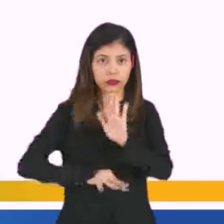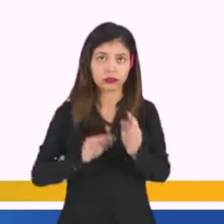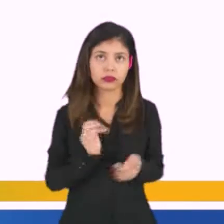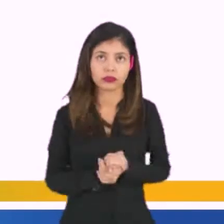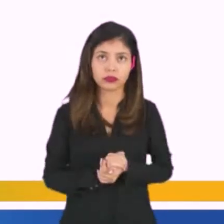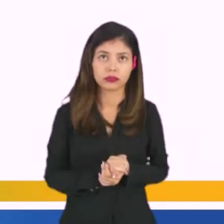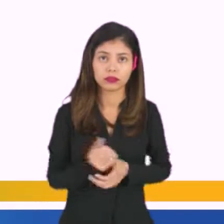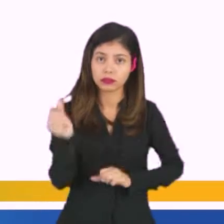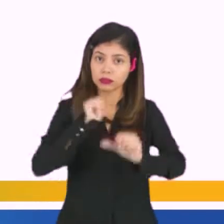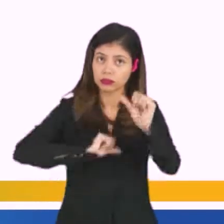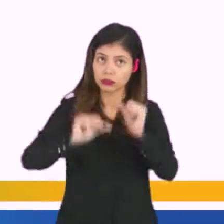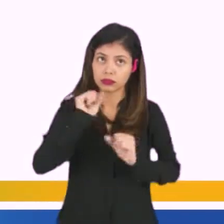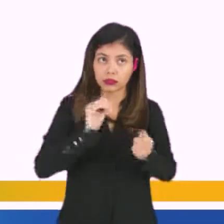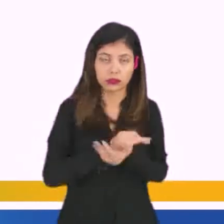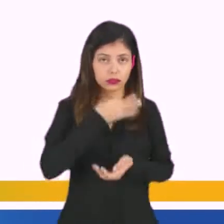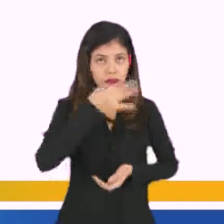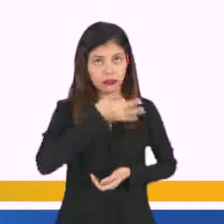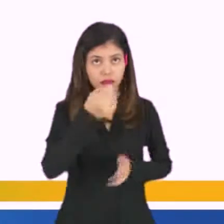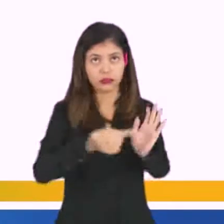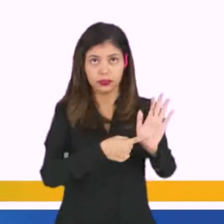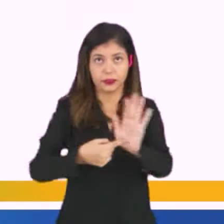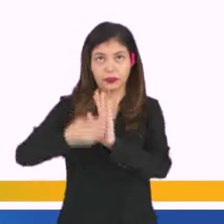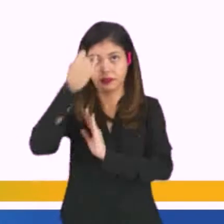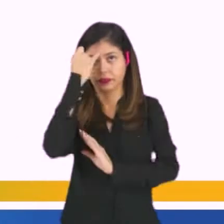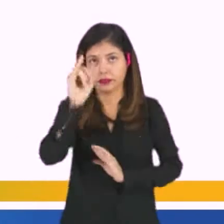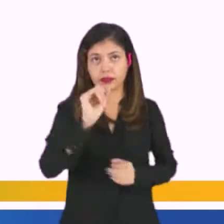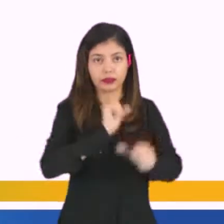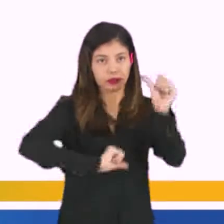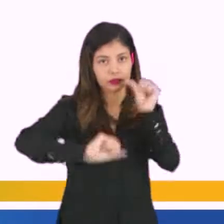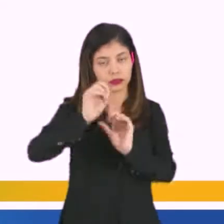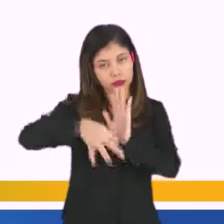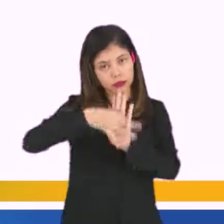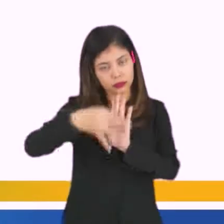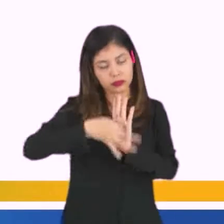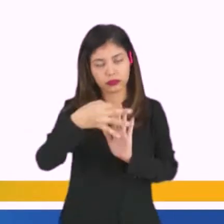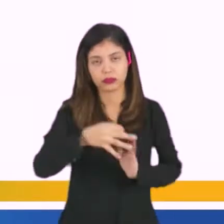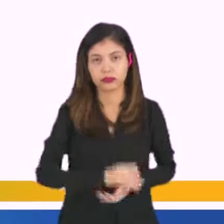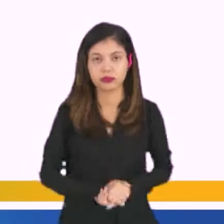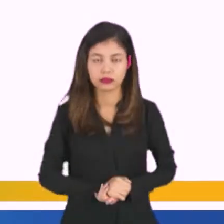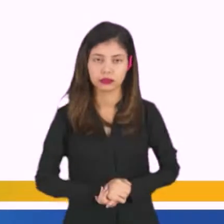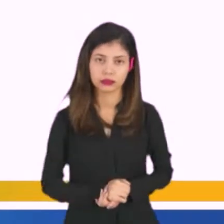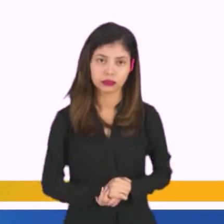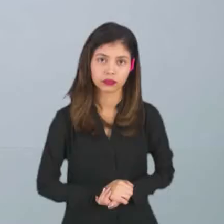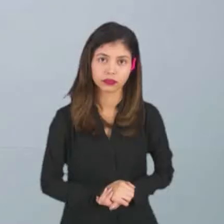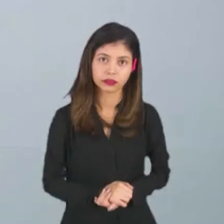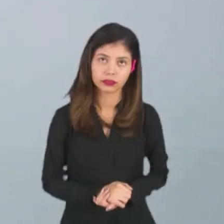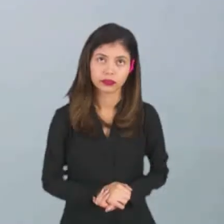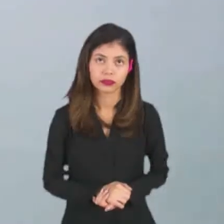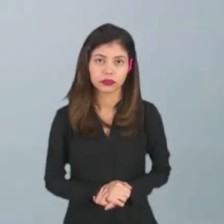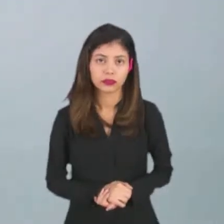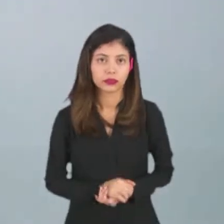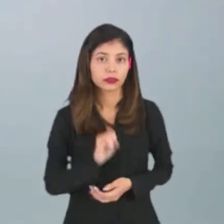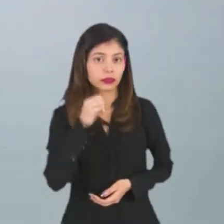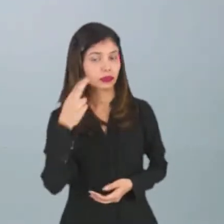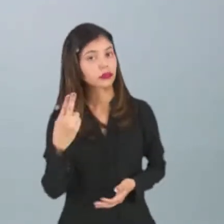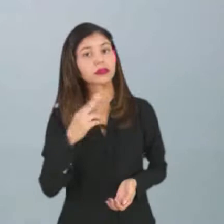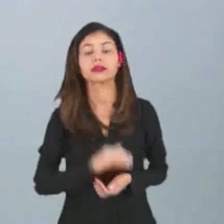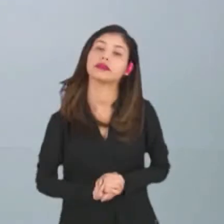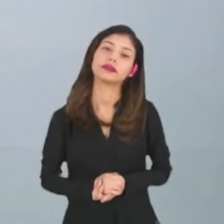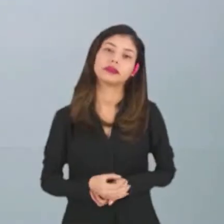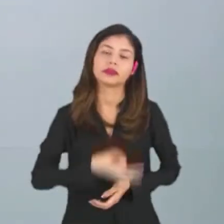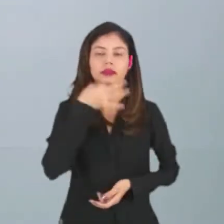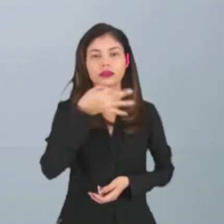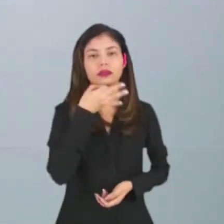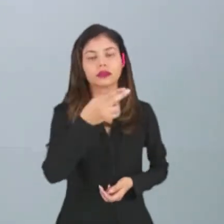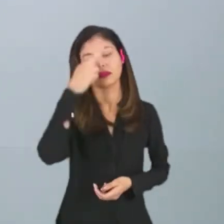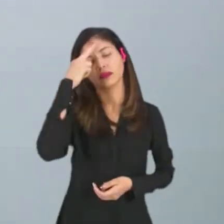a contra-argumentação apresenta as ideias opostas à argumentação. Ou seja, o argumento